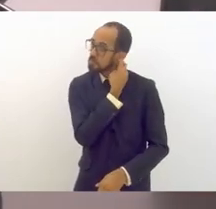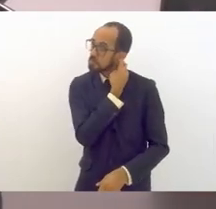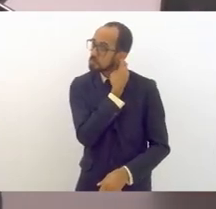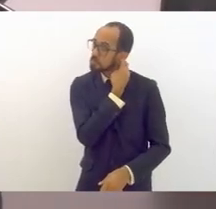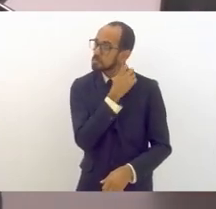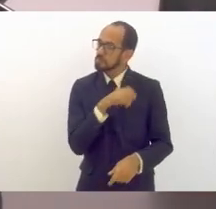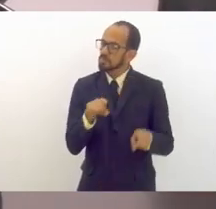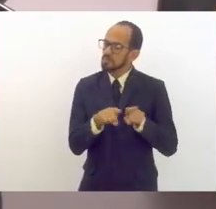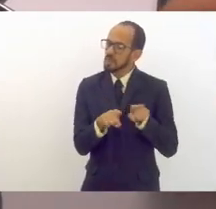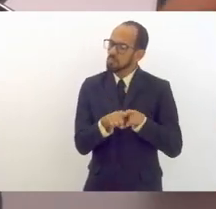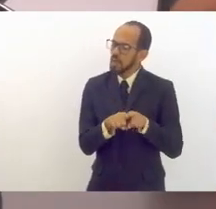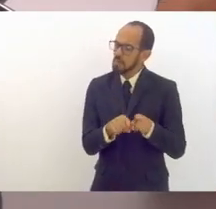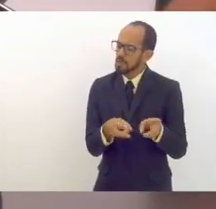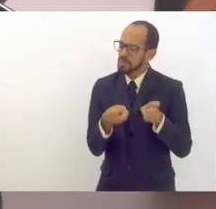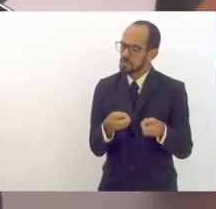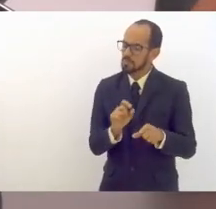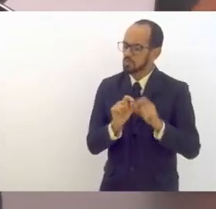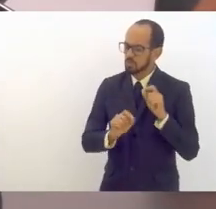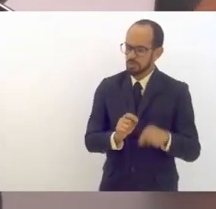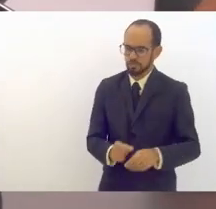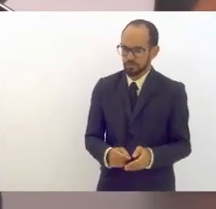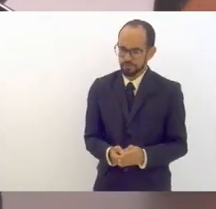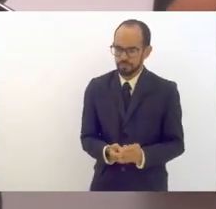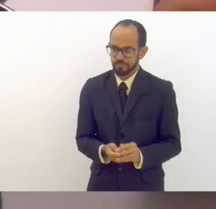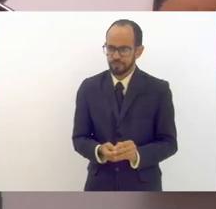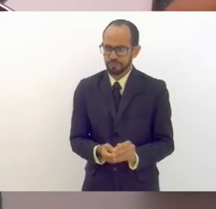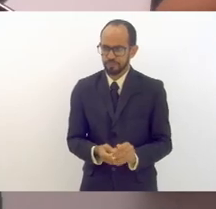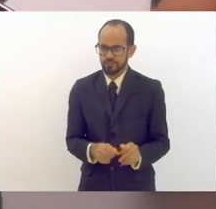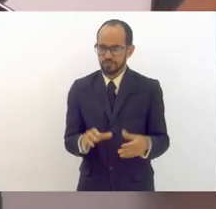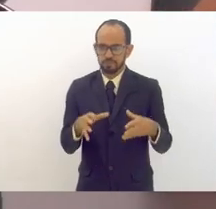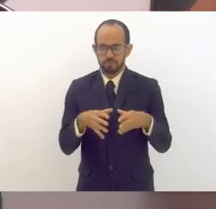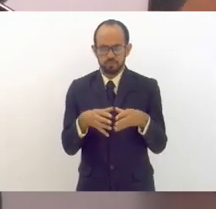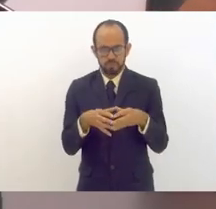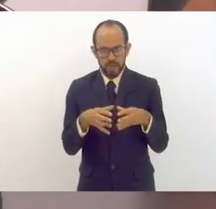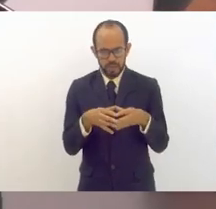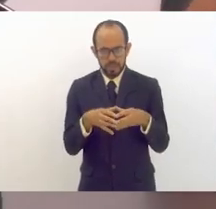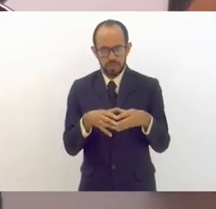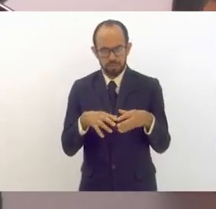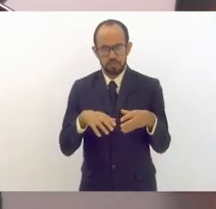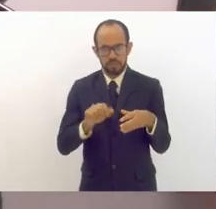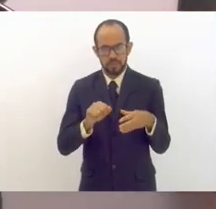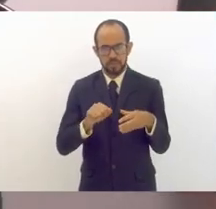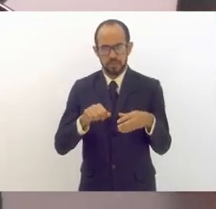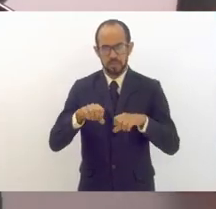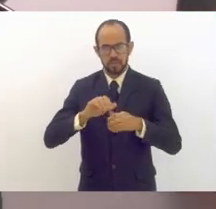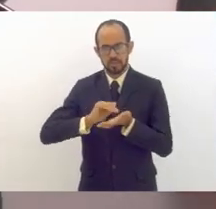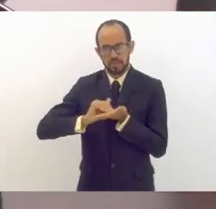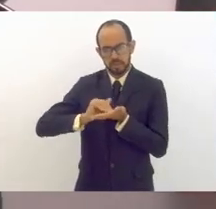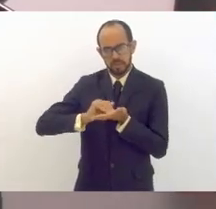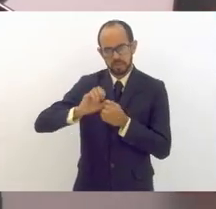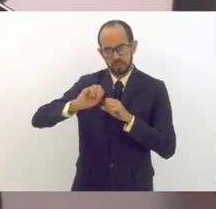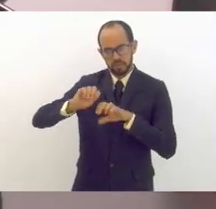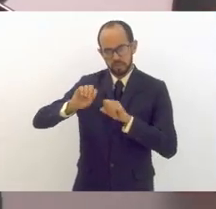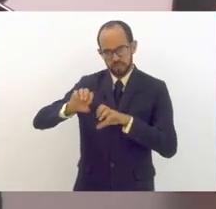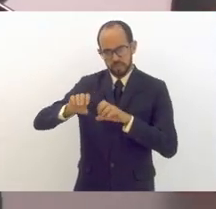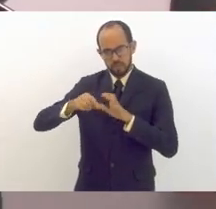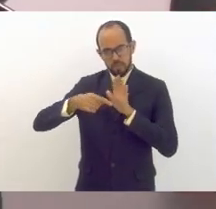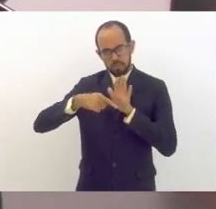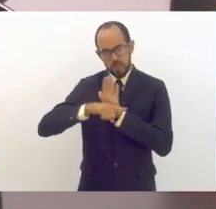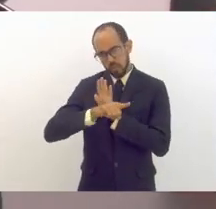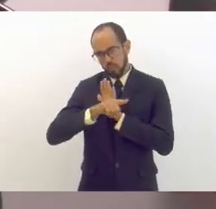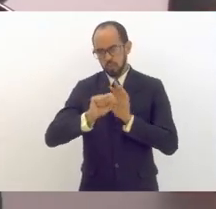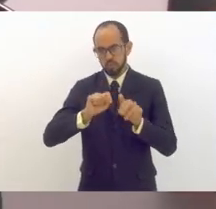Também me chamou a atenção, e aí para a equipe da SEDUC eu faço essa pergunta, a gente sabe, né,